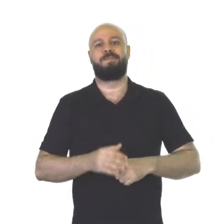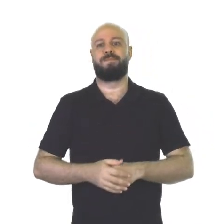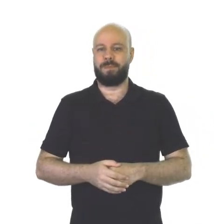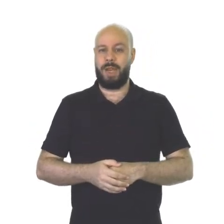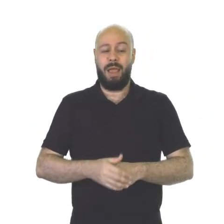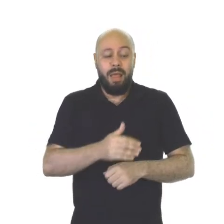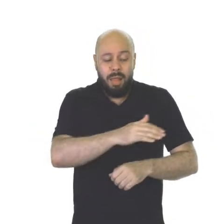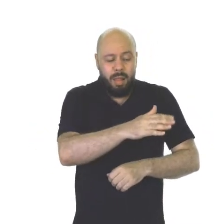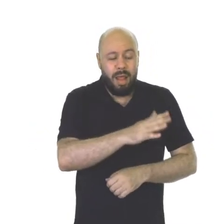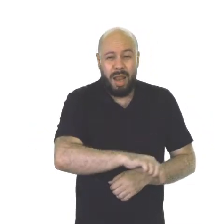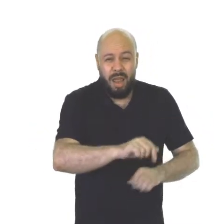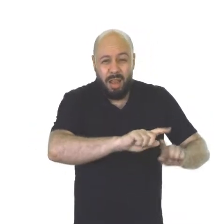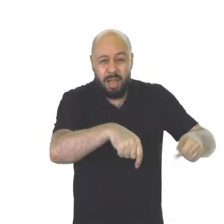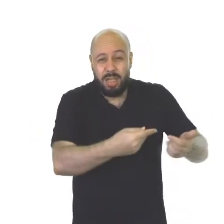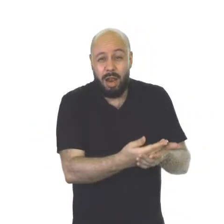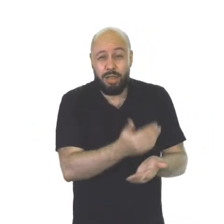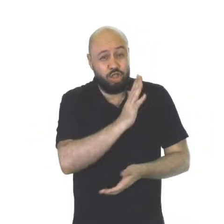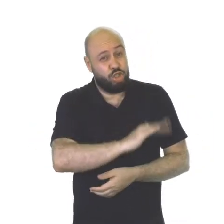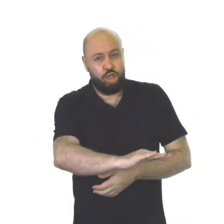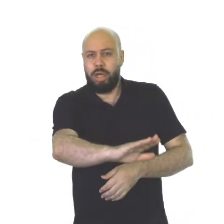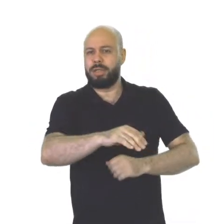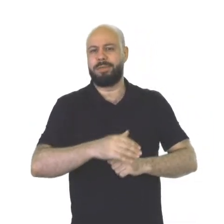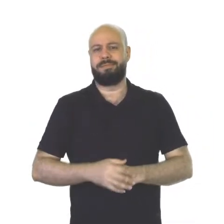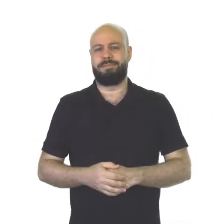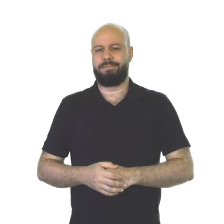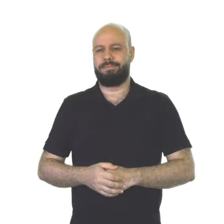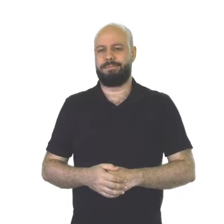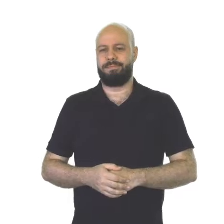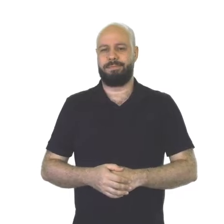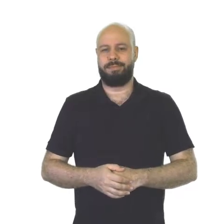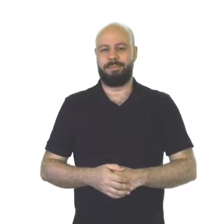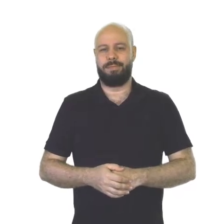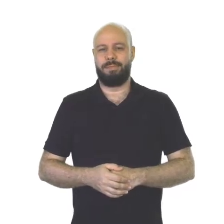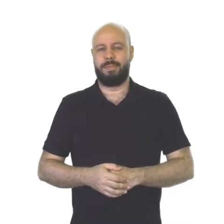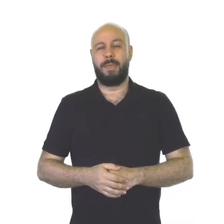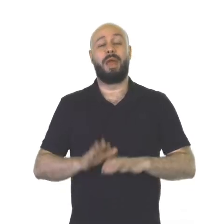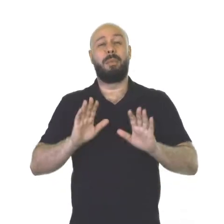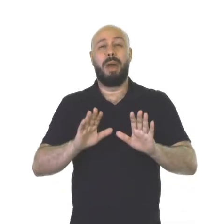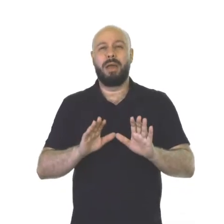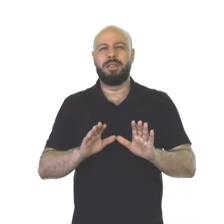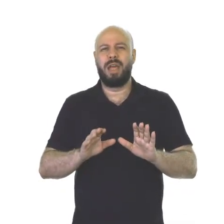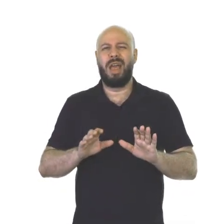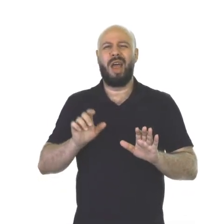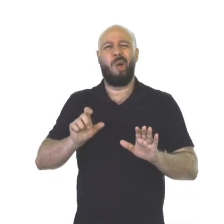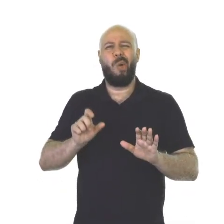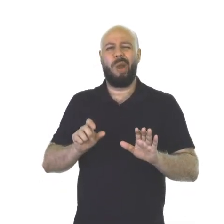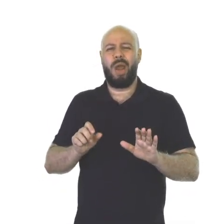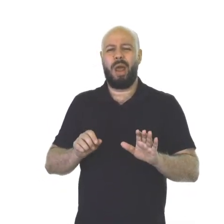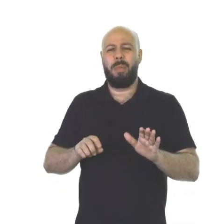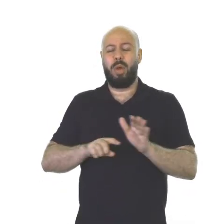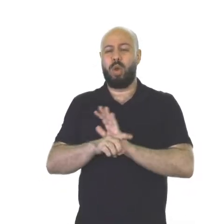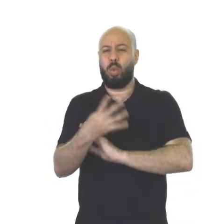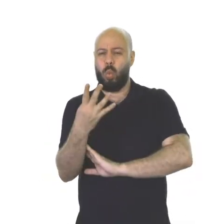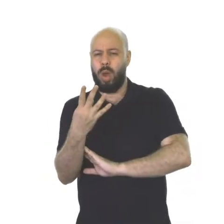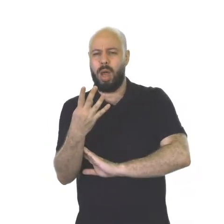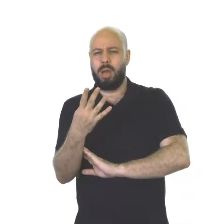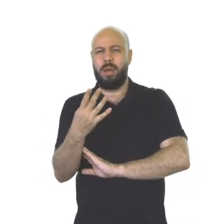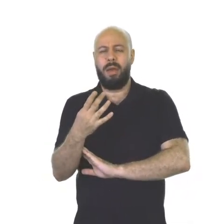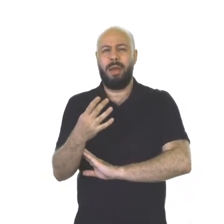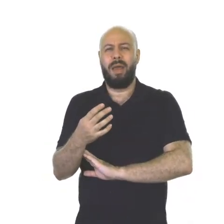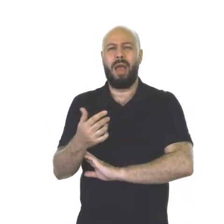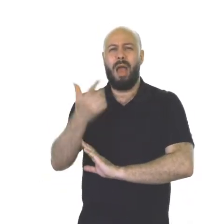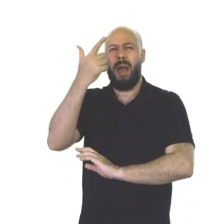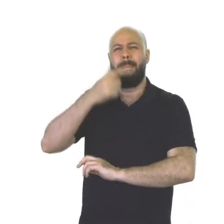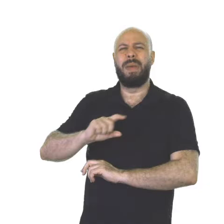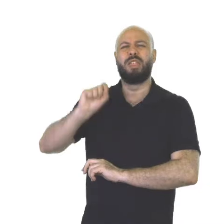anos, ela invadiu uma sala de aula de crianças. Então, quem é a pessoa responsável pelo acontecimento, né?